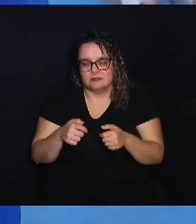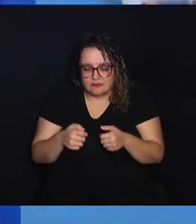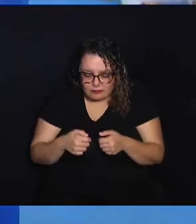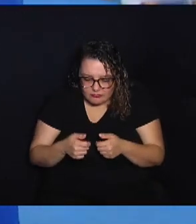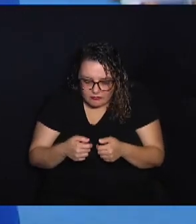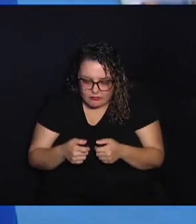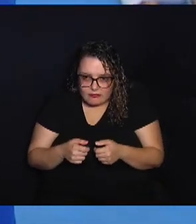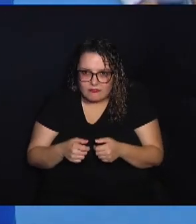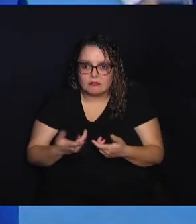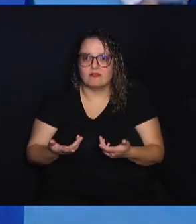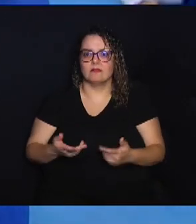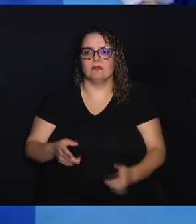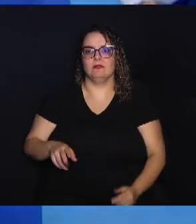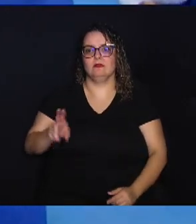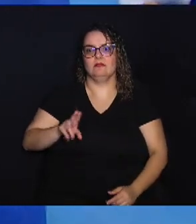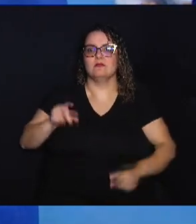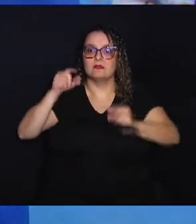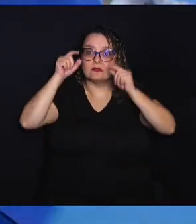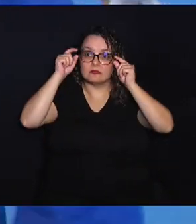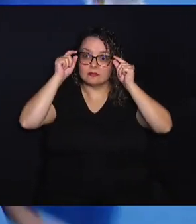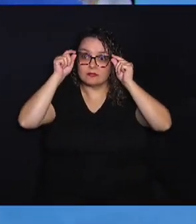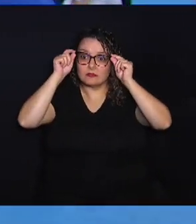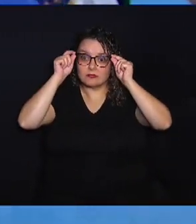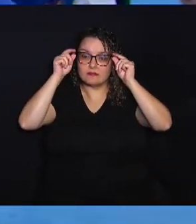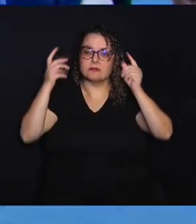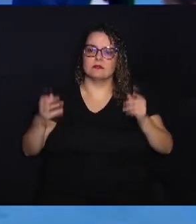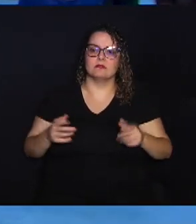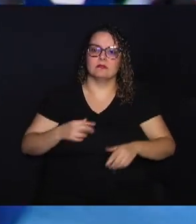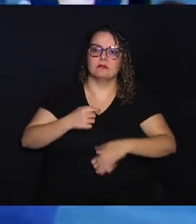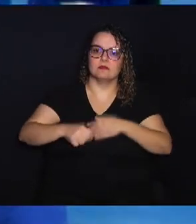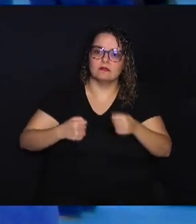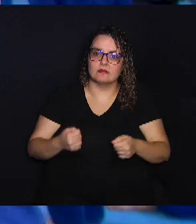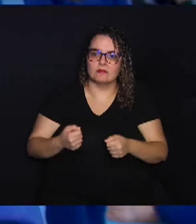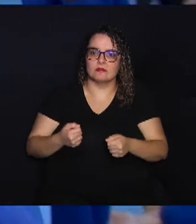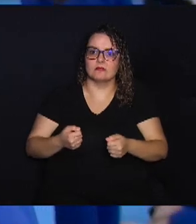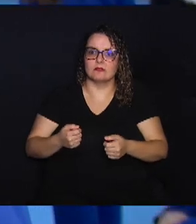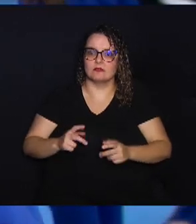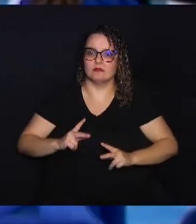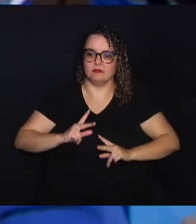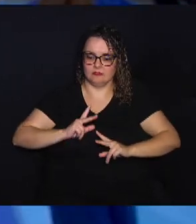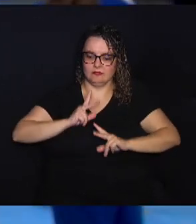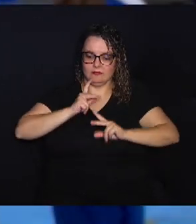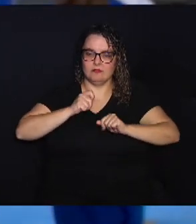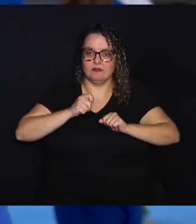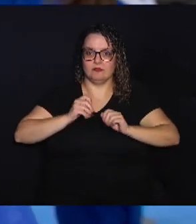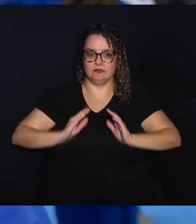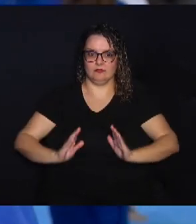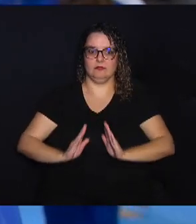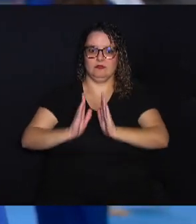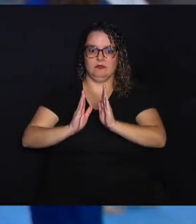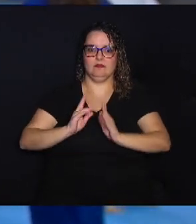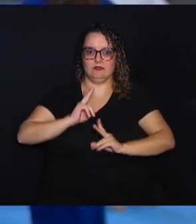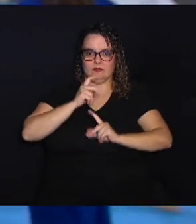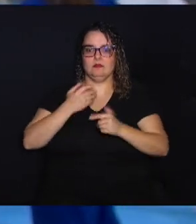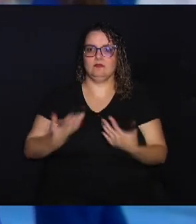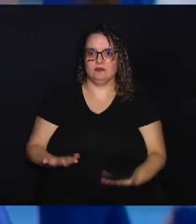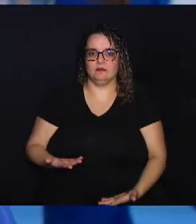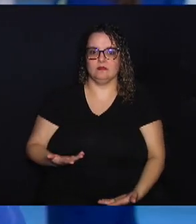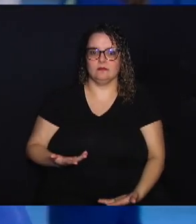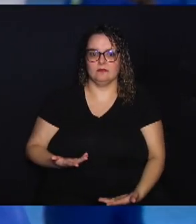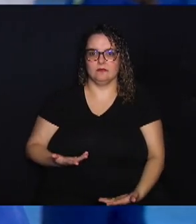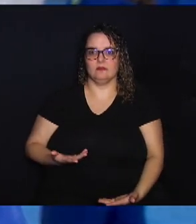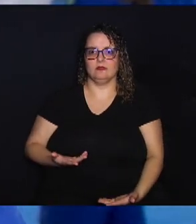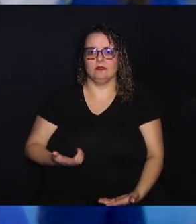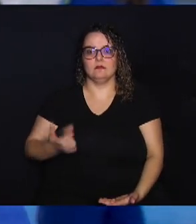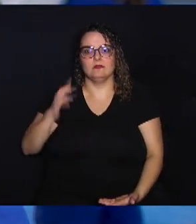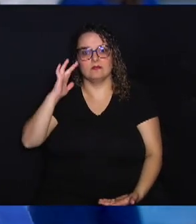aí eu precisei usar óculos também. Então, o judô meio que foi fortalecendo meus músculos para endireitar minha coluna. E também eu acho